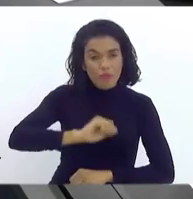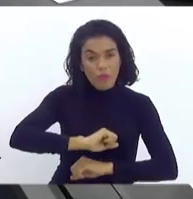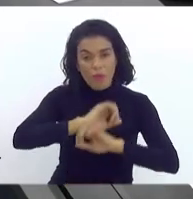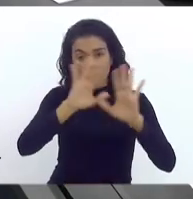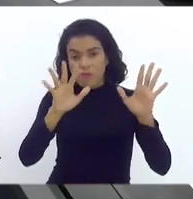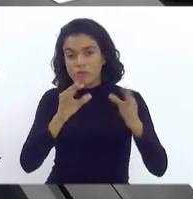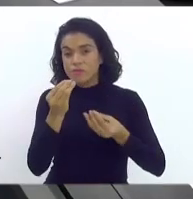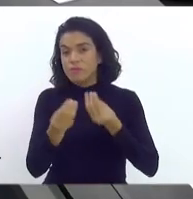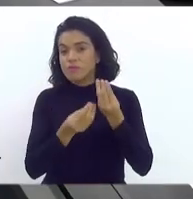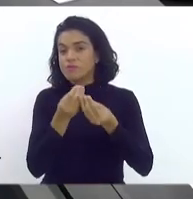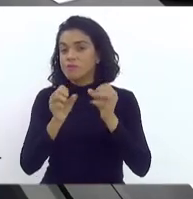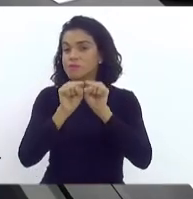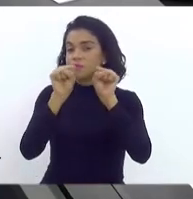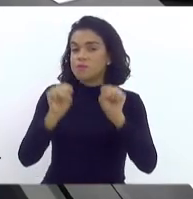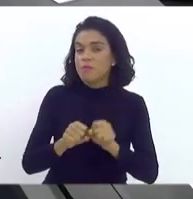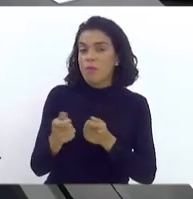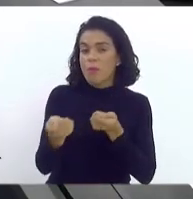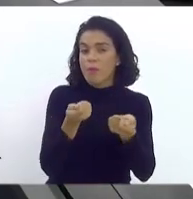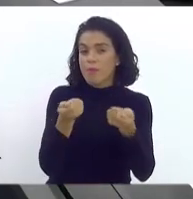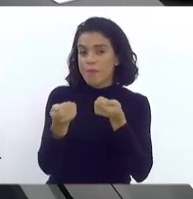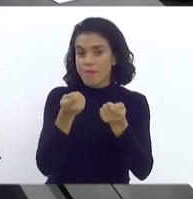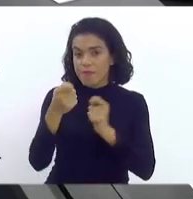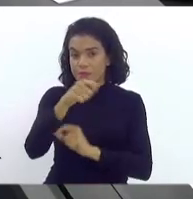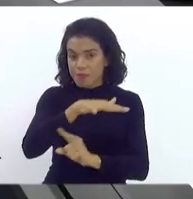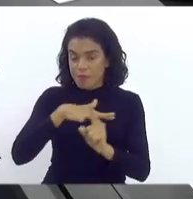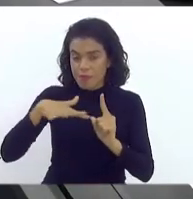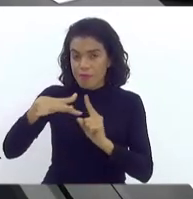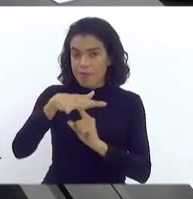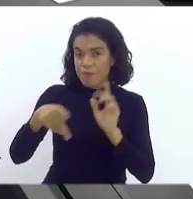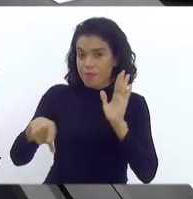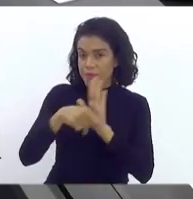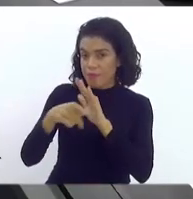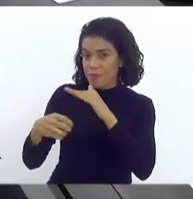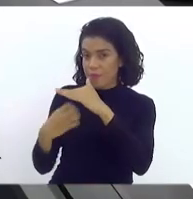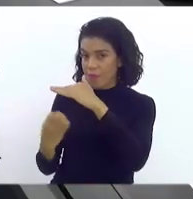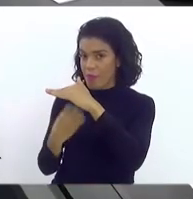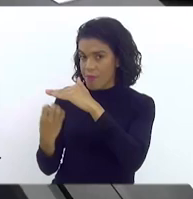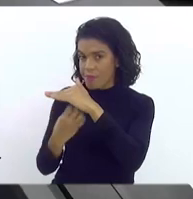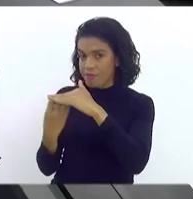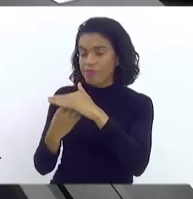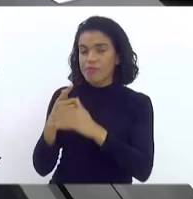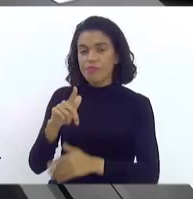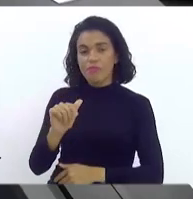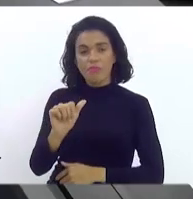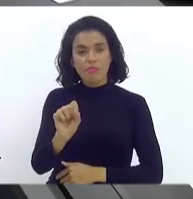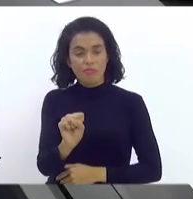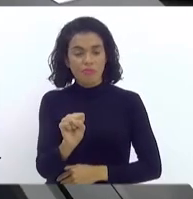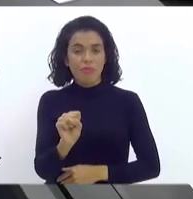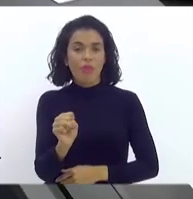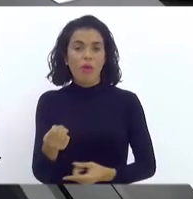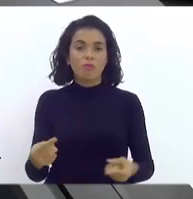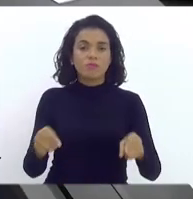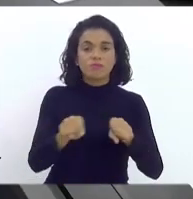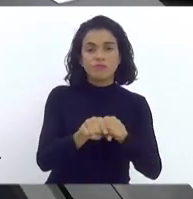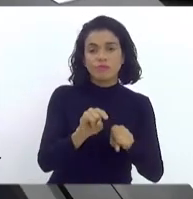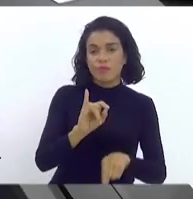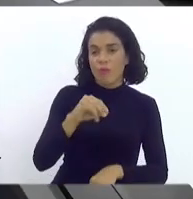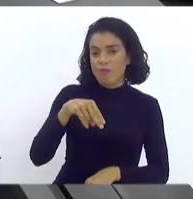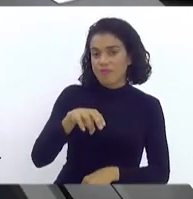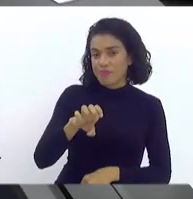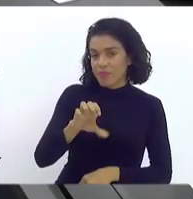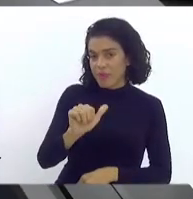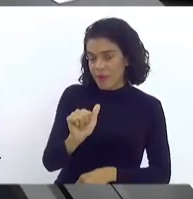desse sistema de controle ambiental também da própria Naturgy e essa relação também com o INEA, porque toda concessão